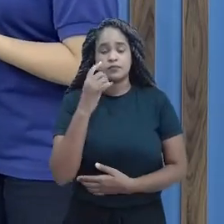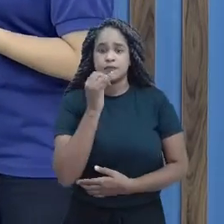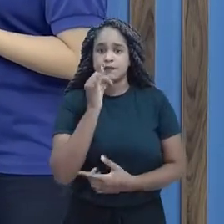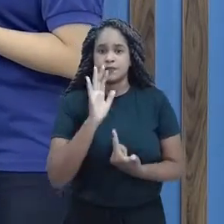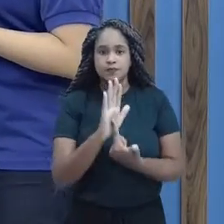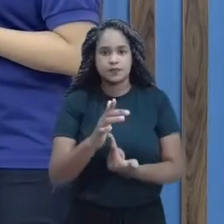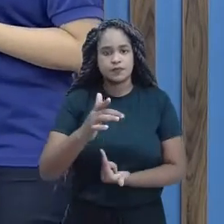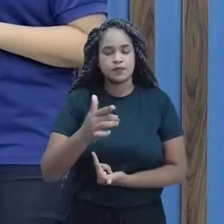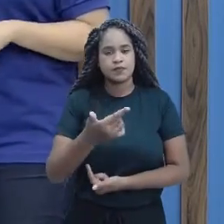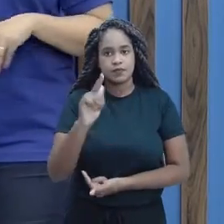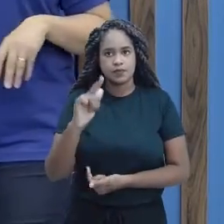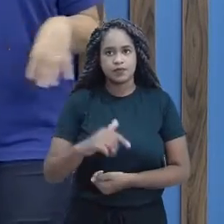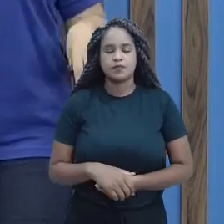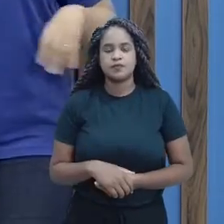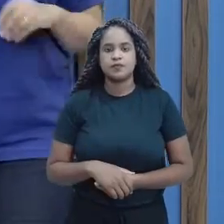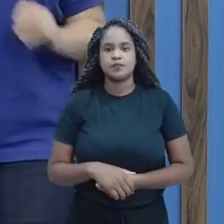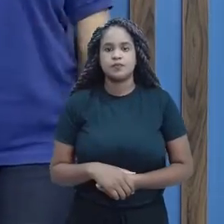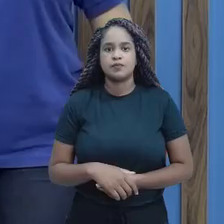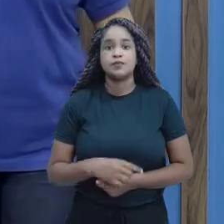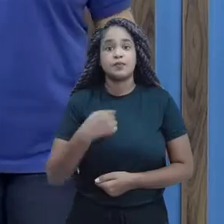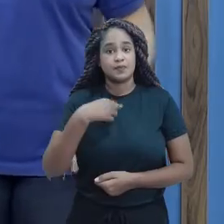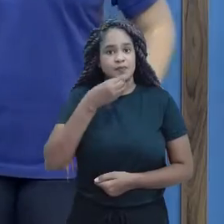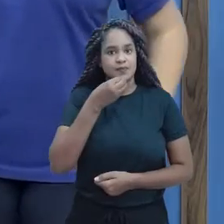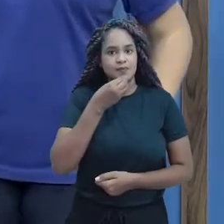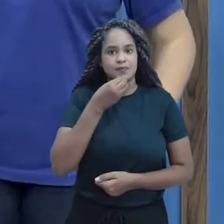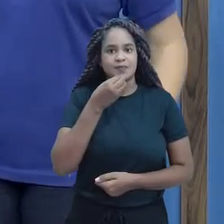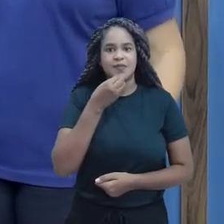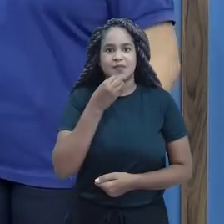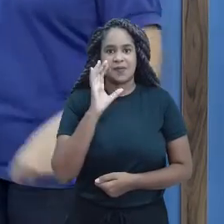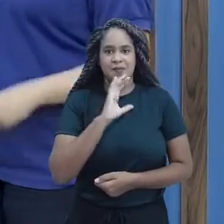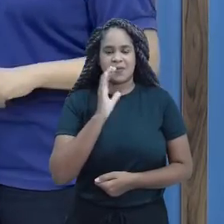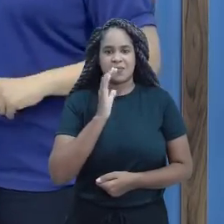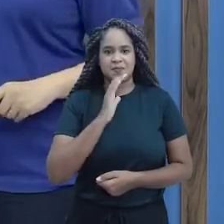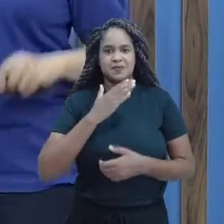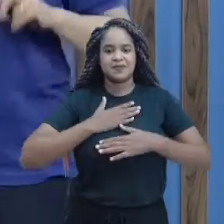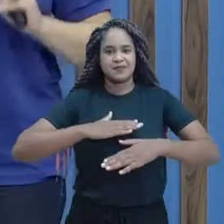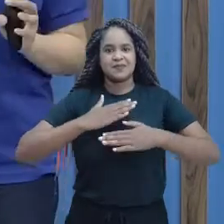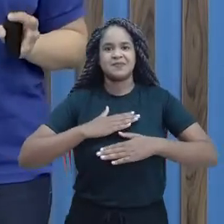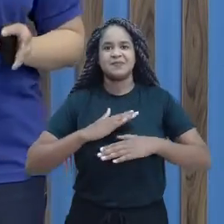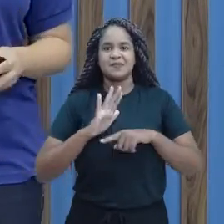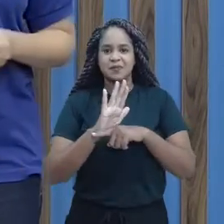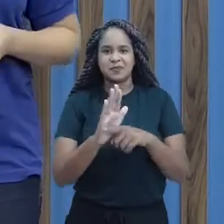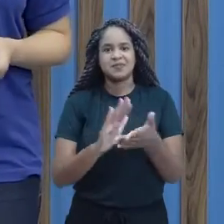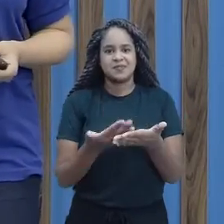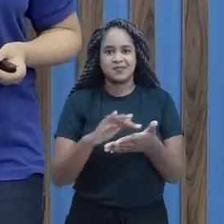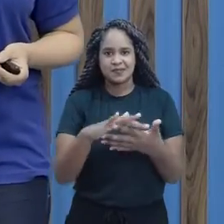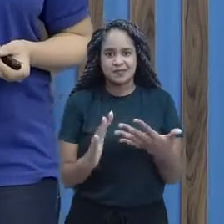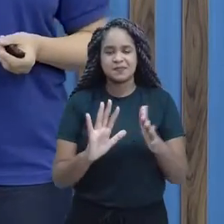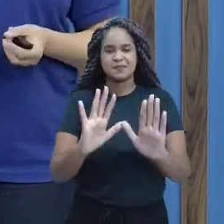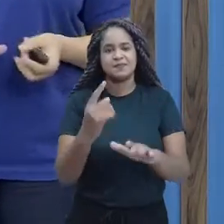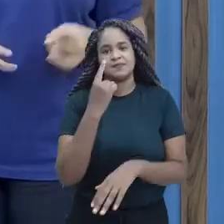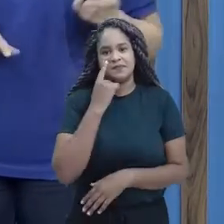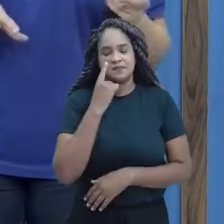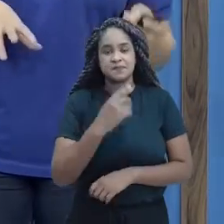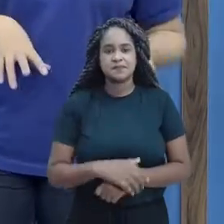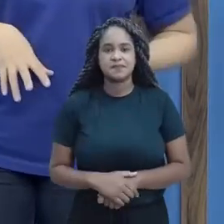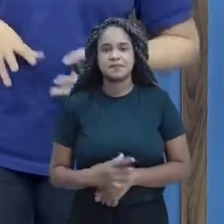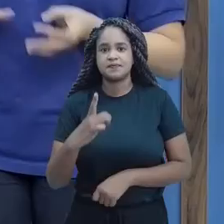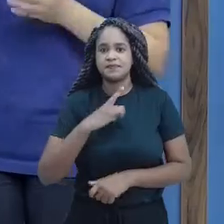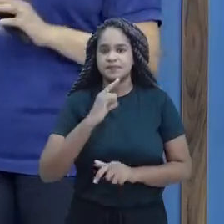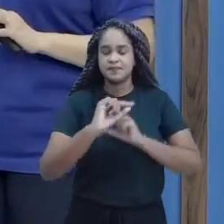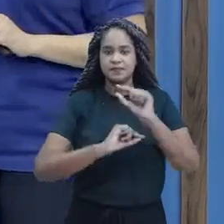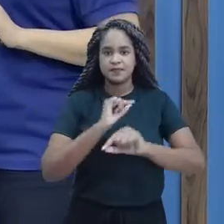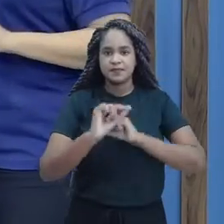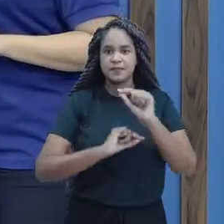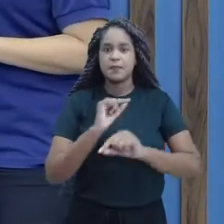um exemplo para vocês, vou tentar não falar tão rápido para ajudar a Amandita aqui com a gente, mas aqui a gente tem uma ideia que é